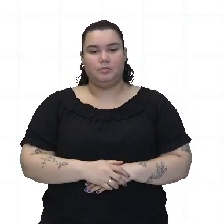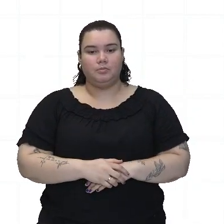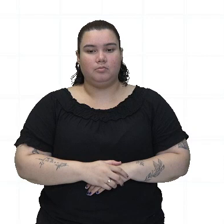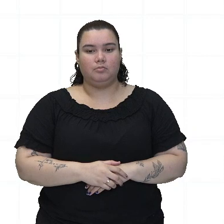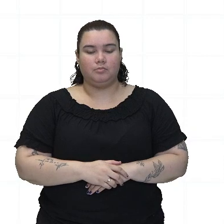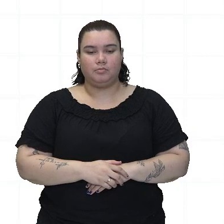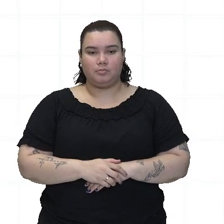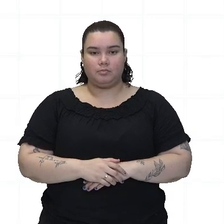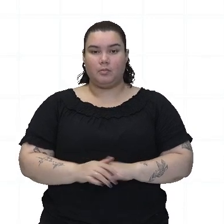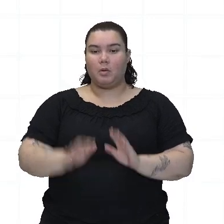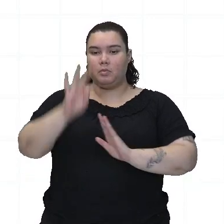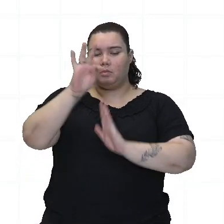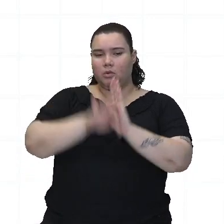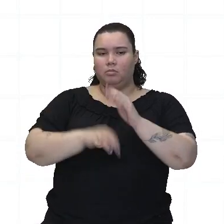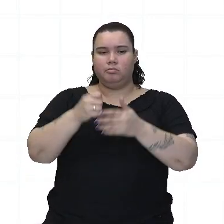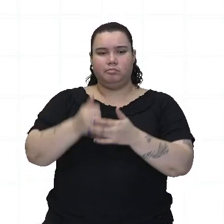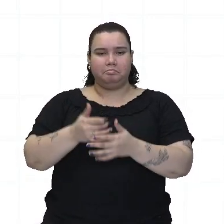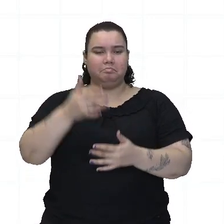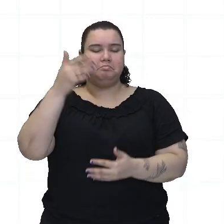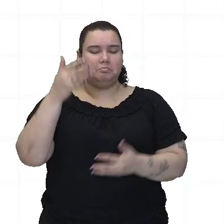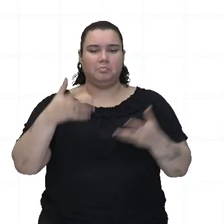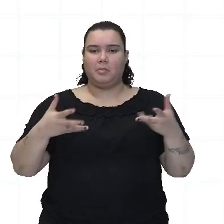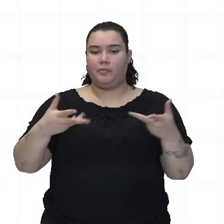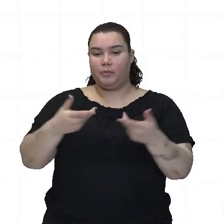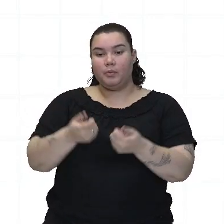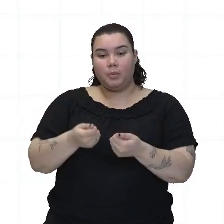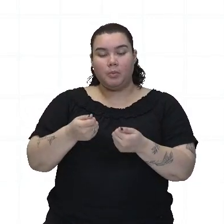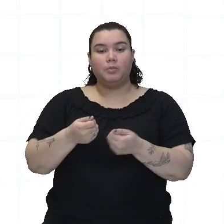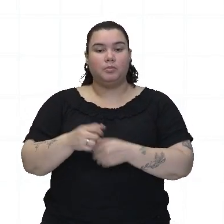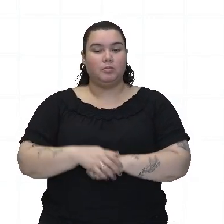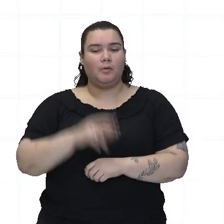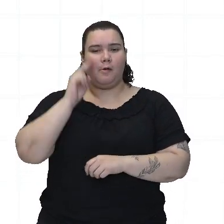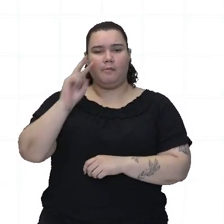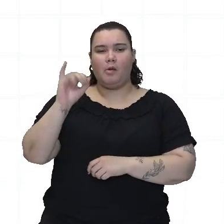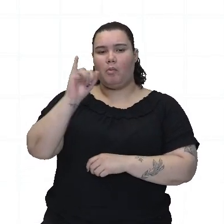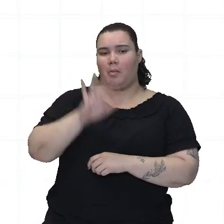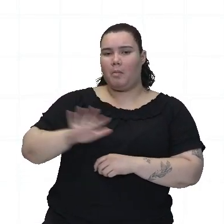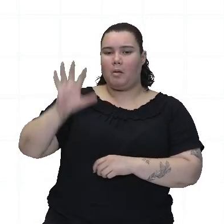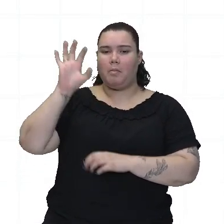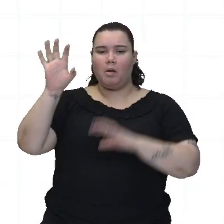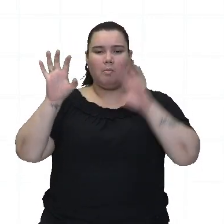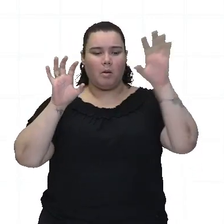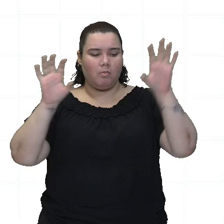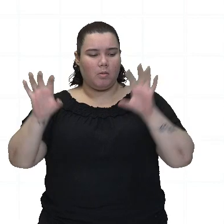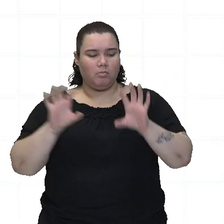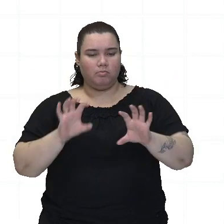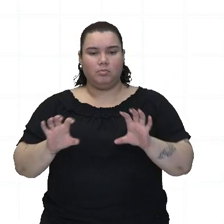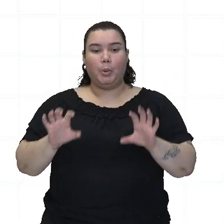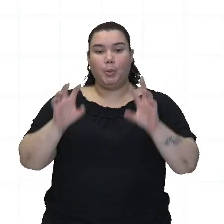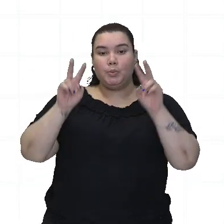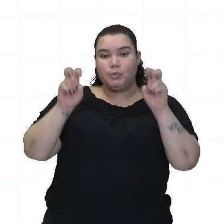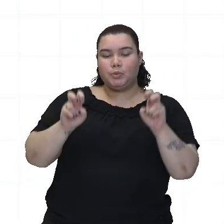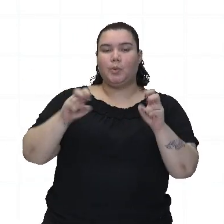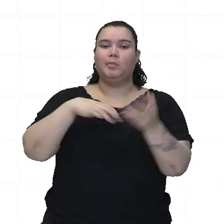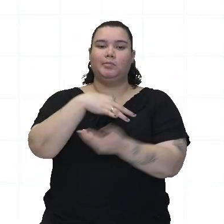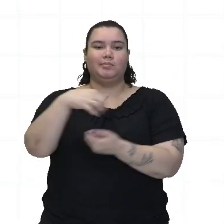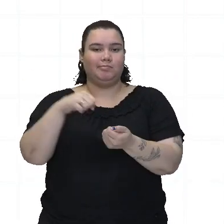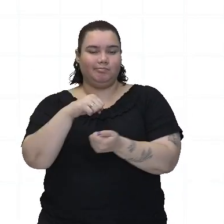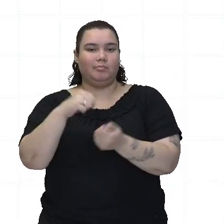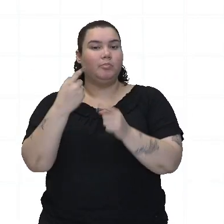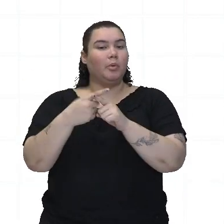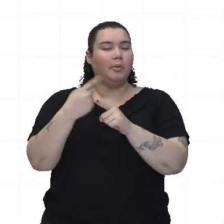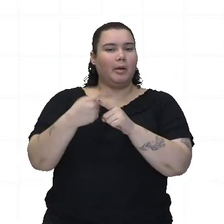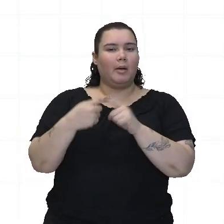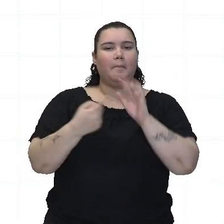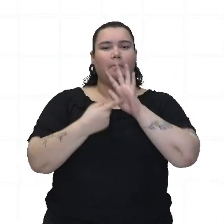aí várias imagens também que fazem esse apanhado sobre sustentabilidade para trazer justamente esse aspecto